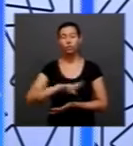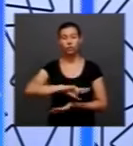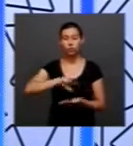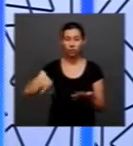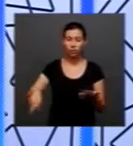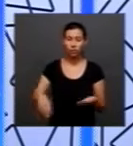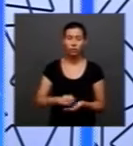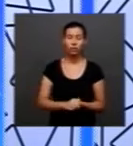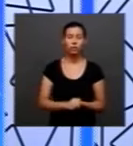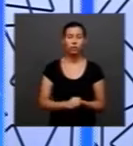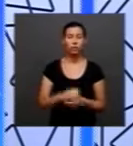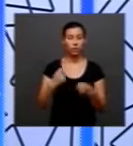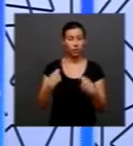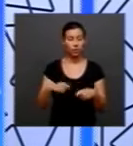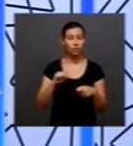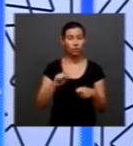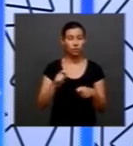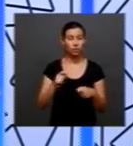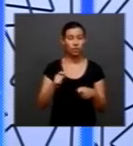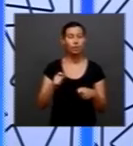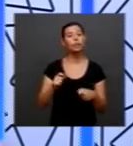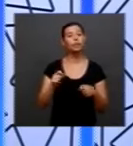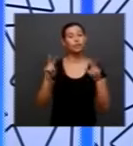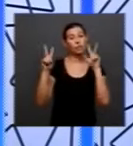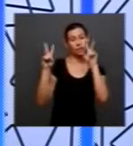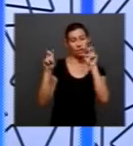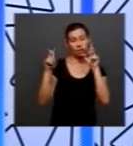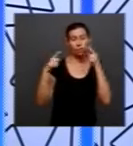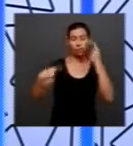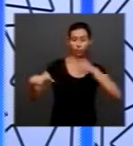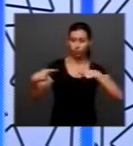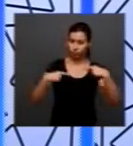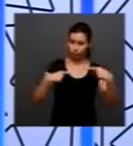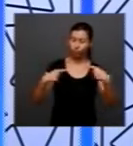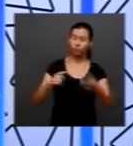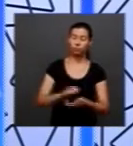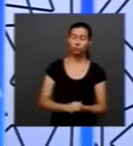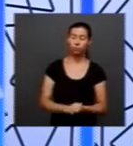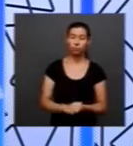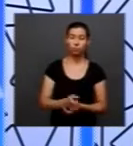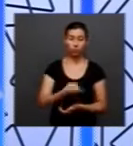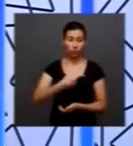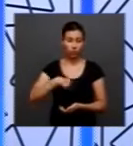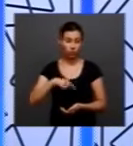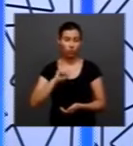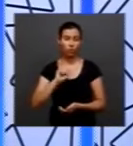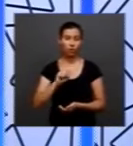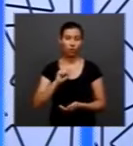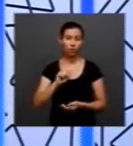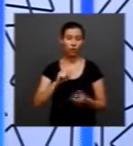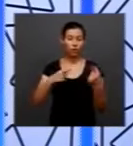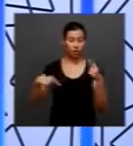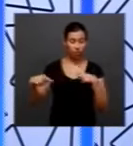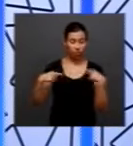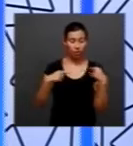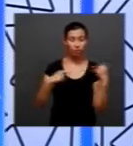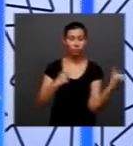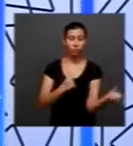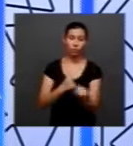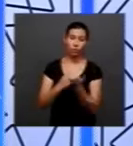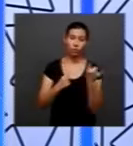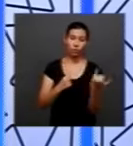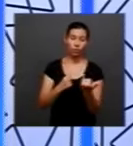temática. É interessante a gente sempre reforçar que o debate não é só feito no corpo